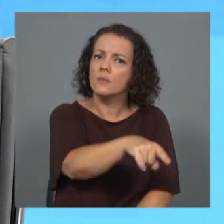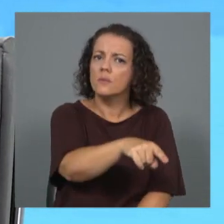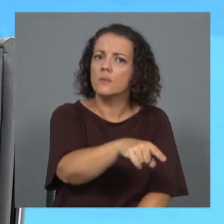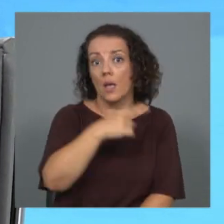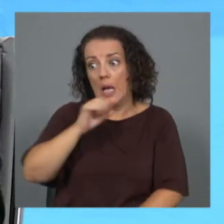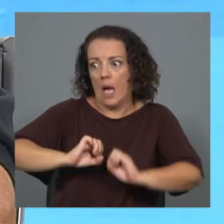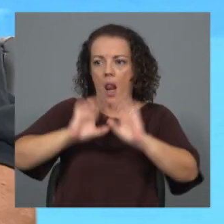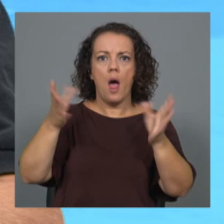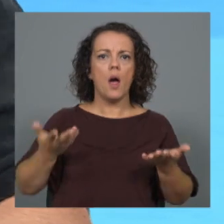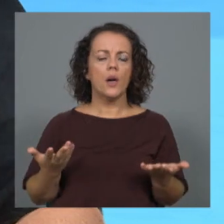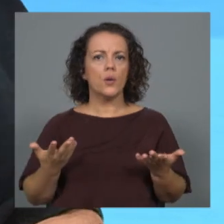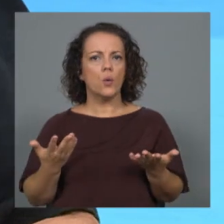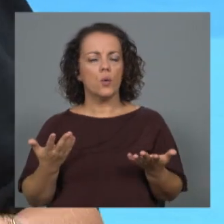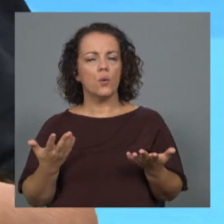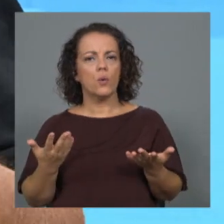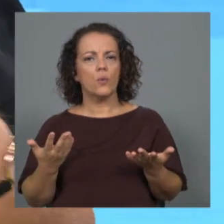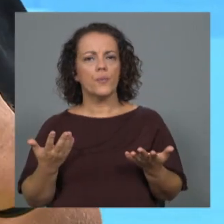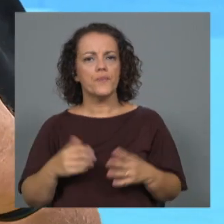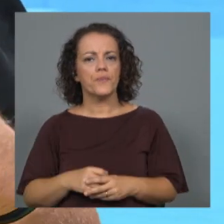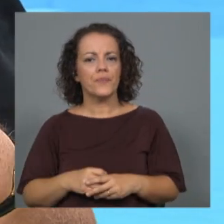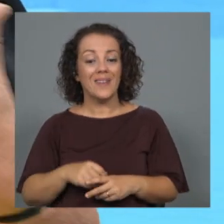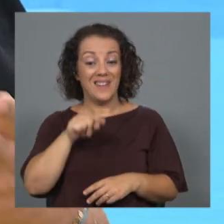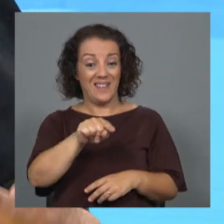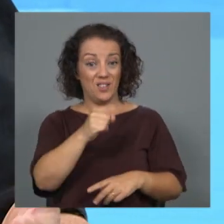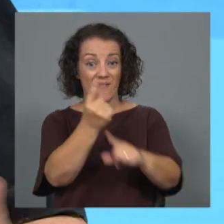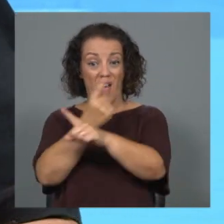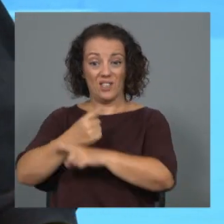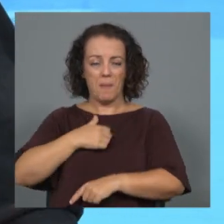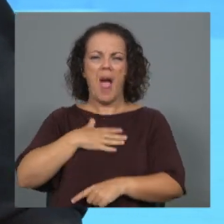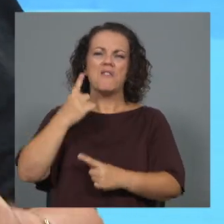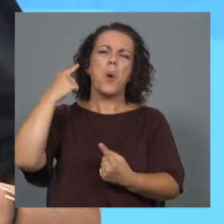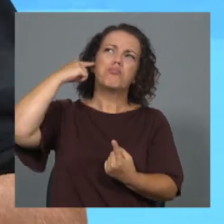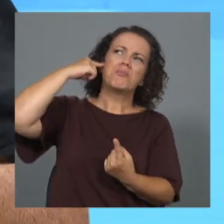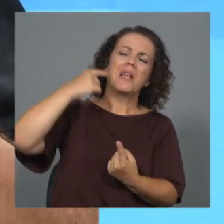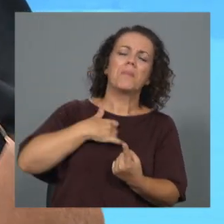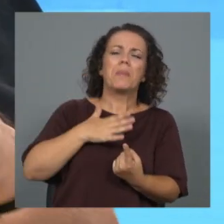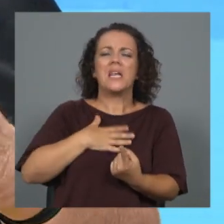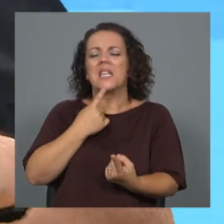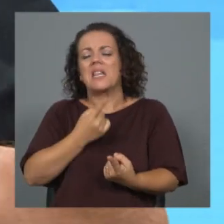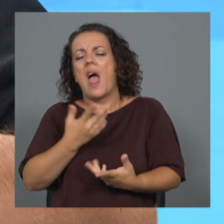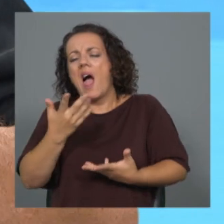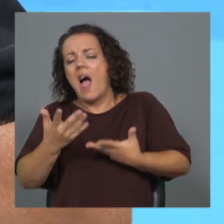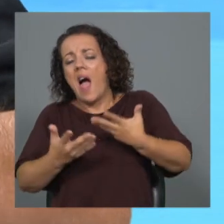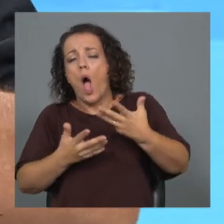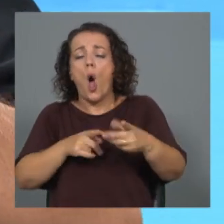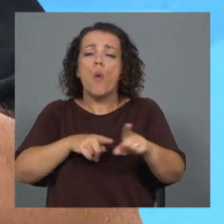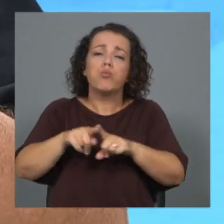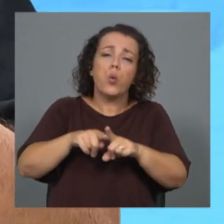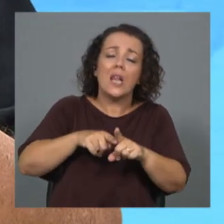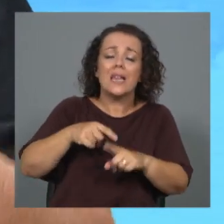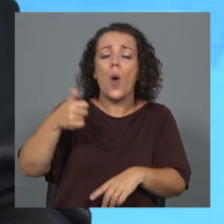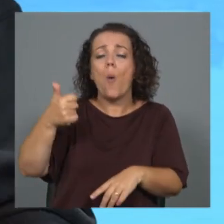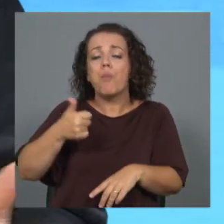e isto é isso. E, portanto, todas essas empresas, a gente às vezes ouve notícias, porque a boa política é agora